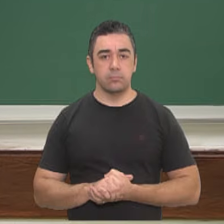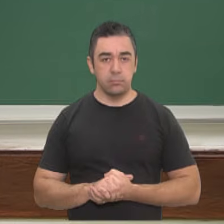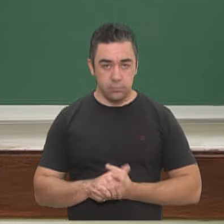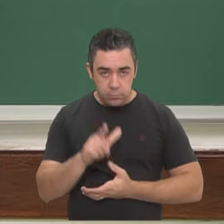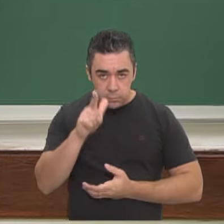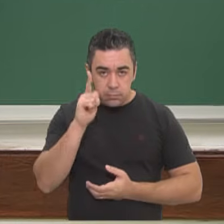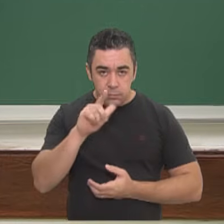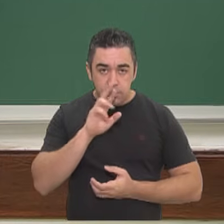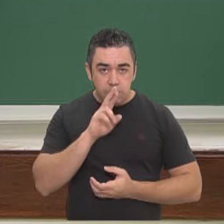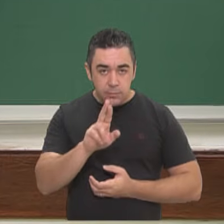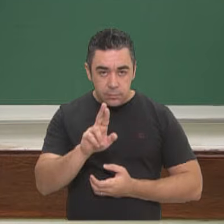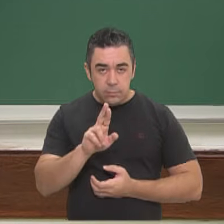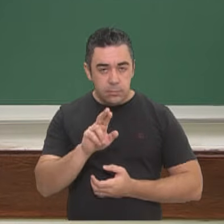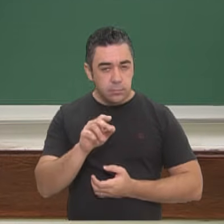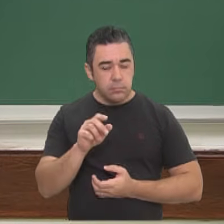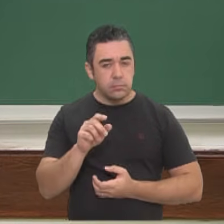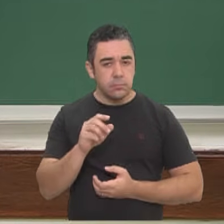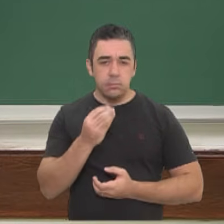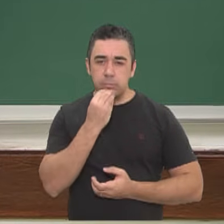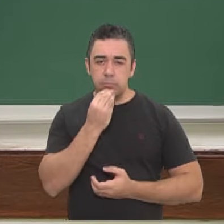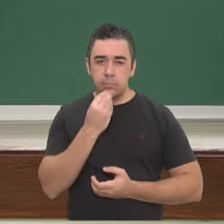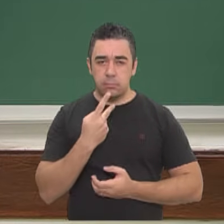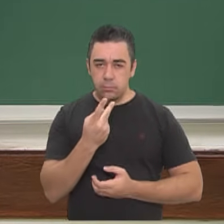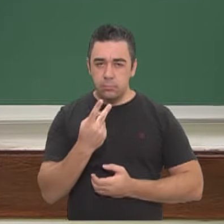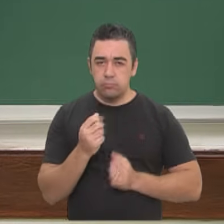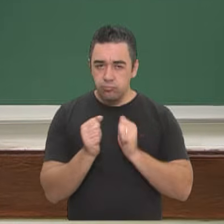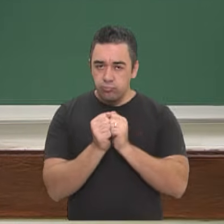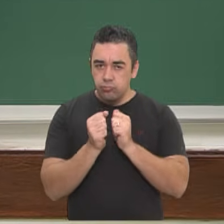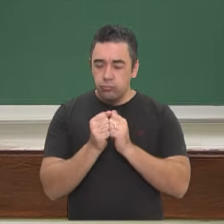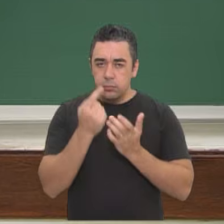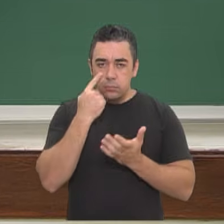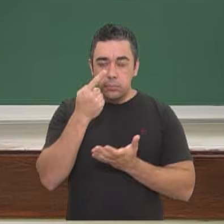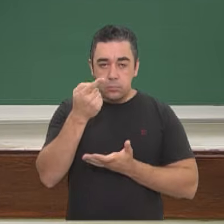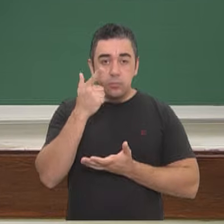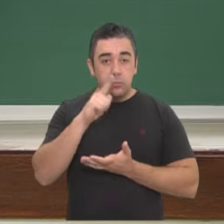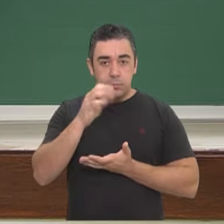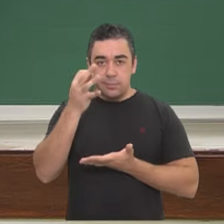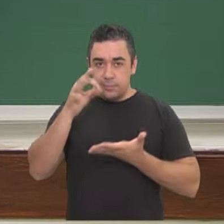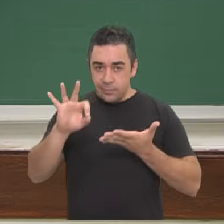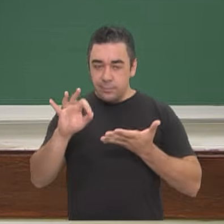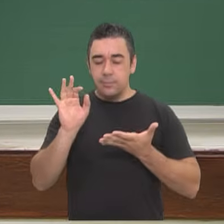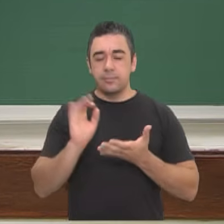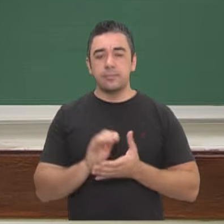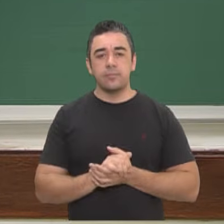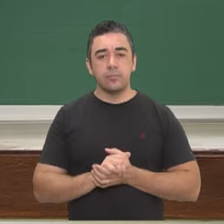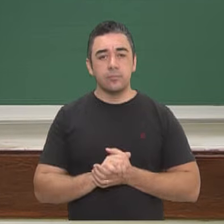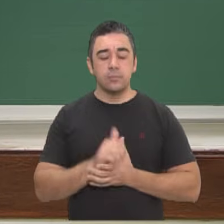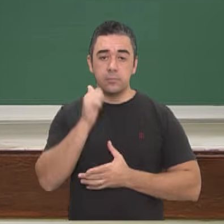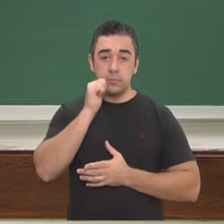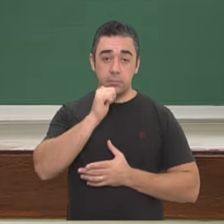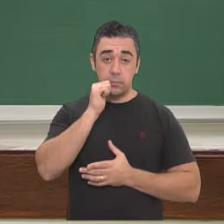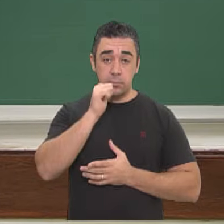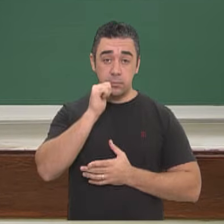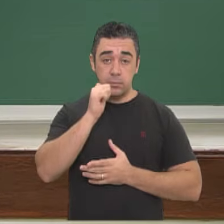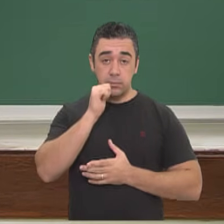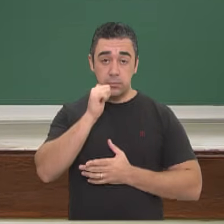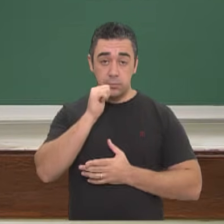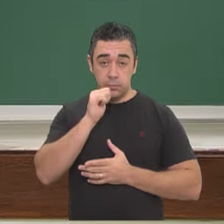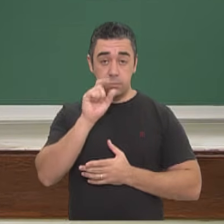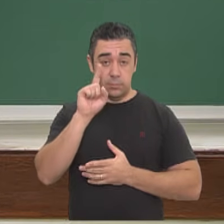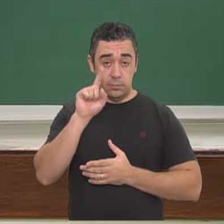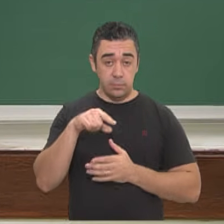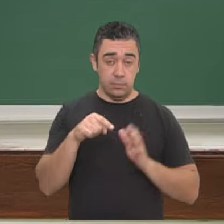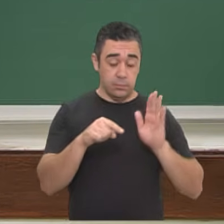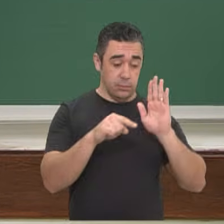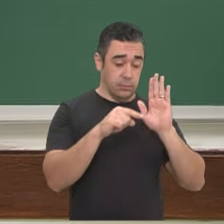E aí, gente, conseguiram resolver? Vamos tentar junto, então, para ver se vocês acertaram ou não, tá? Gente, a mulher está dizendo que ela é